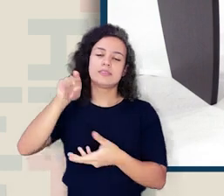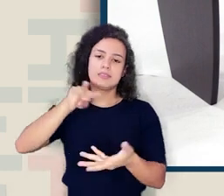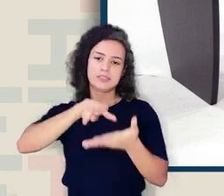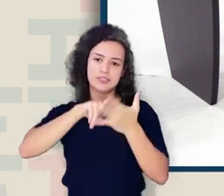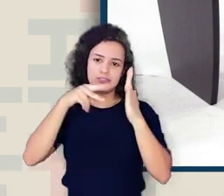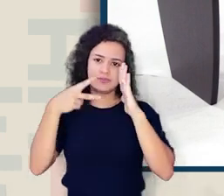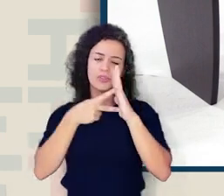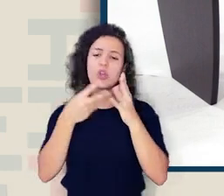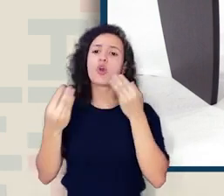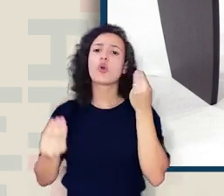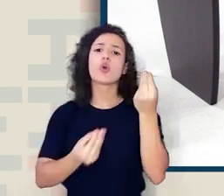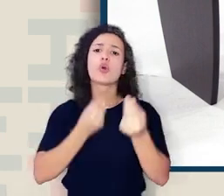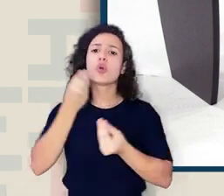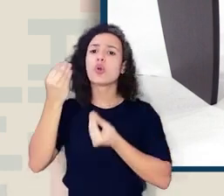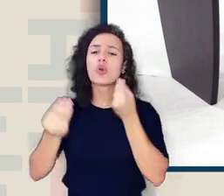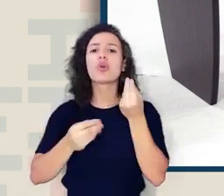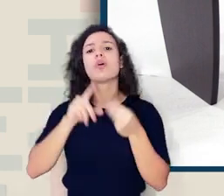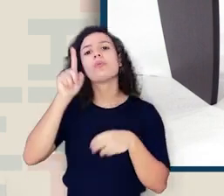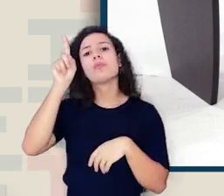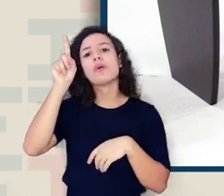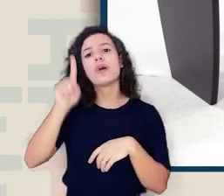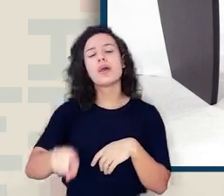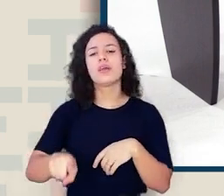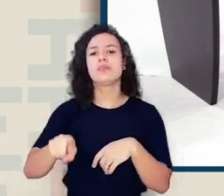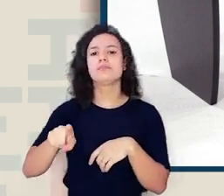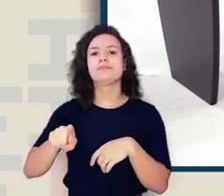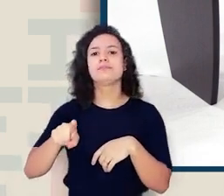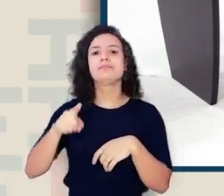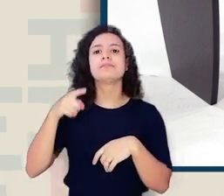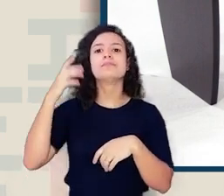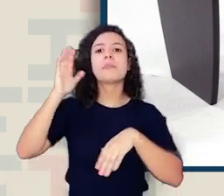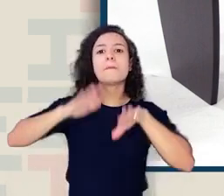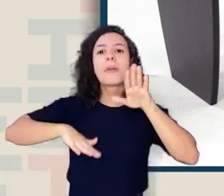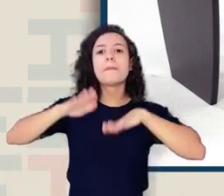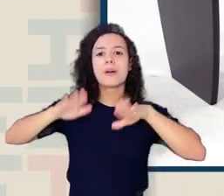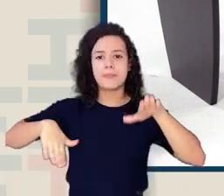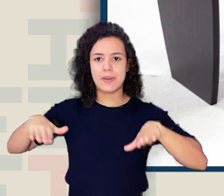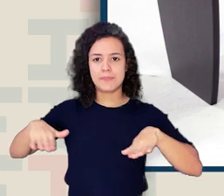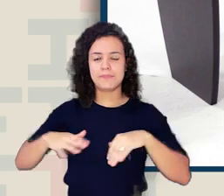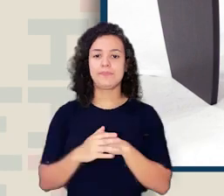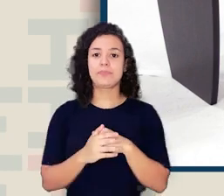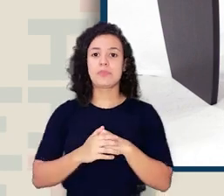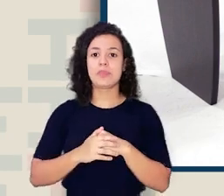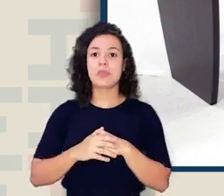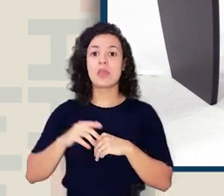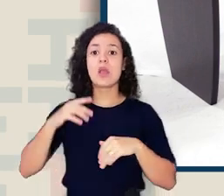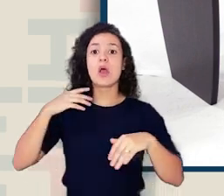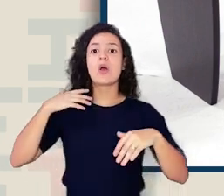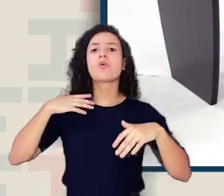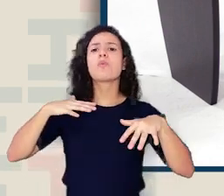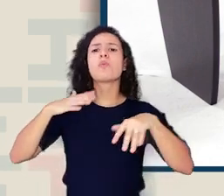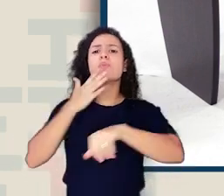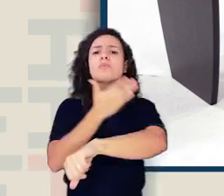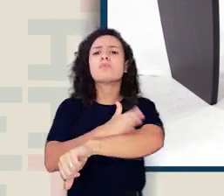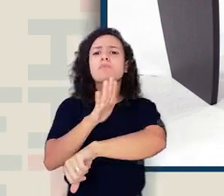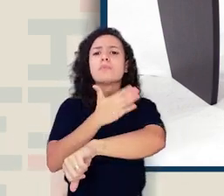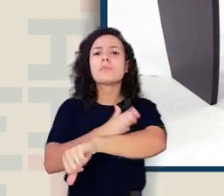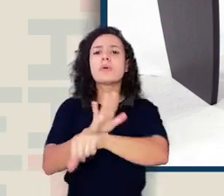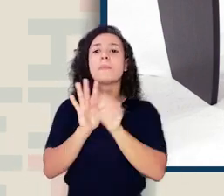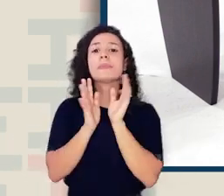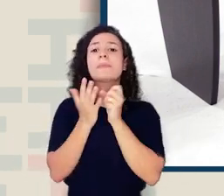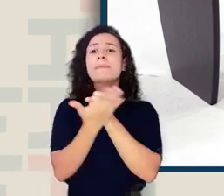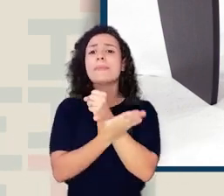a dizer também como se toca um instrumento de percussão. Um passo básico de rainha e